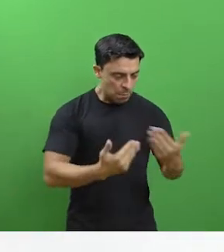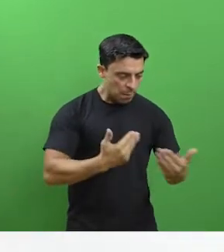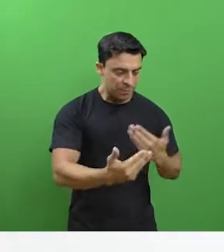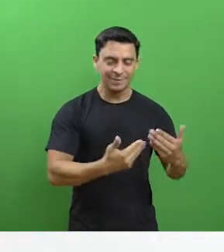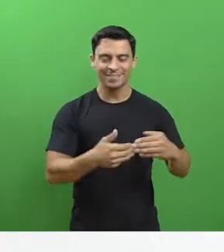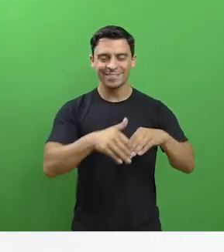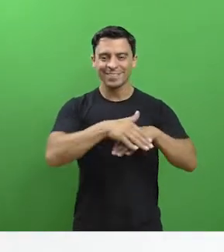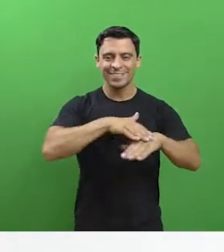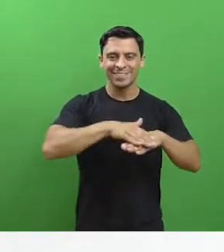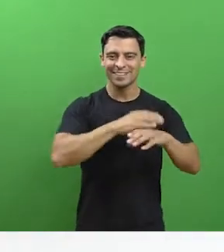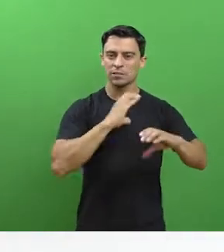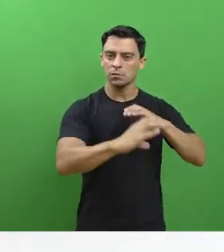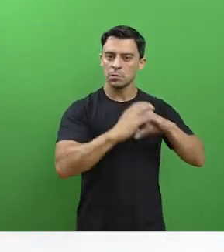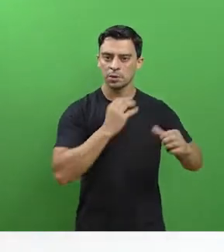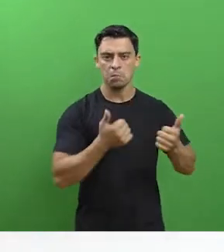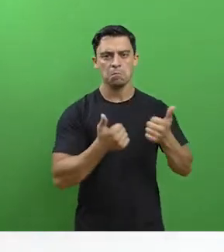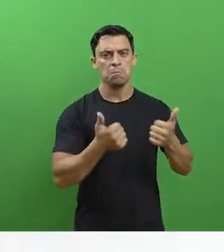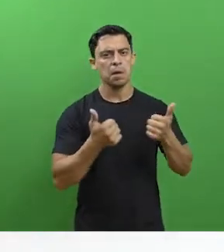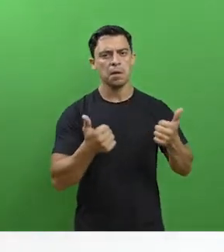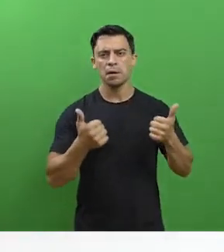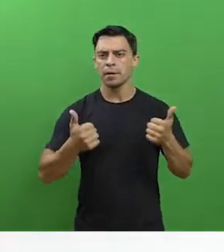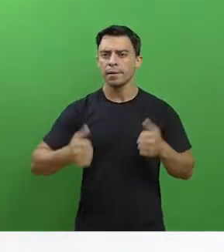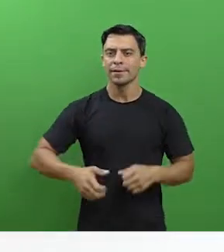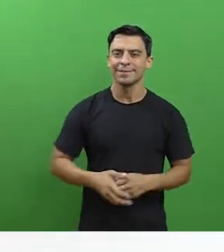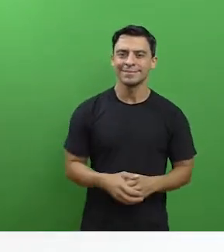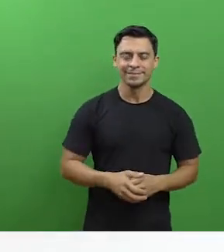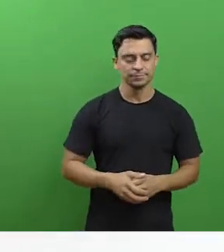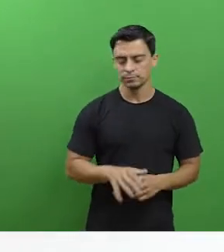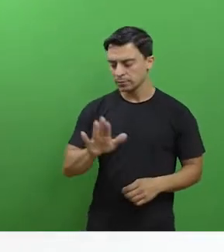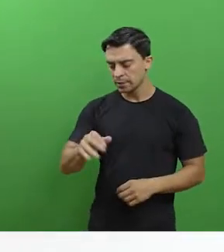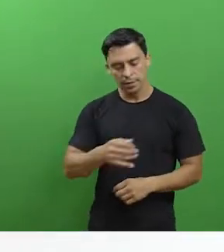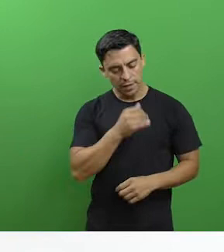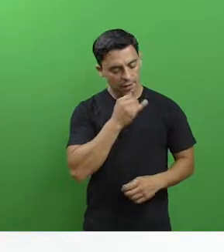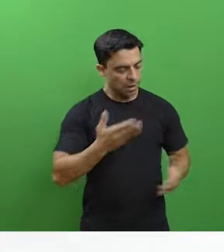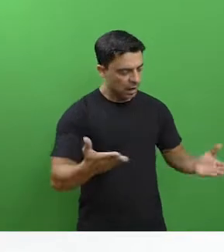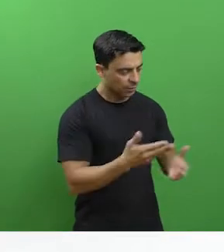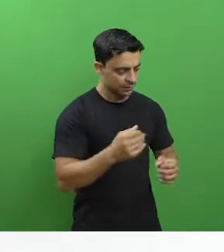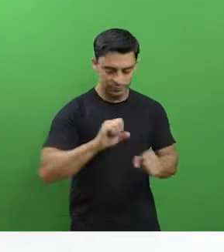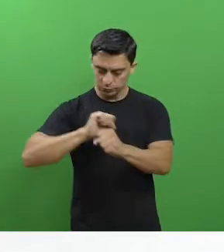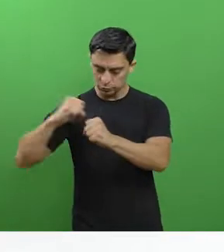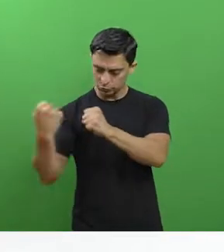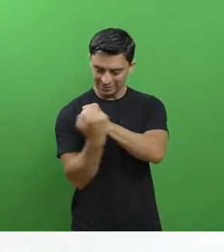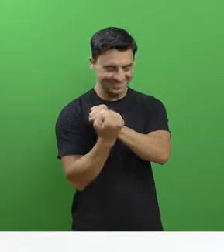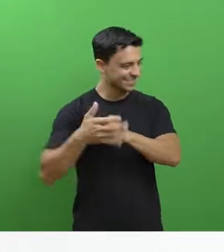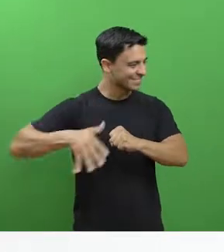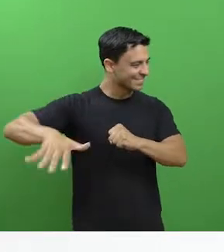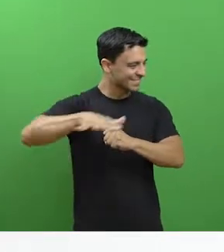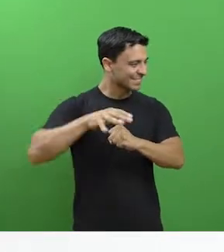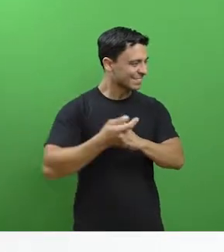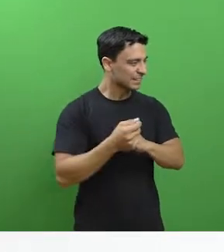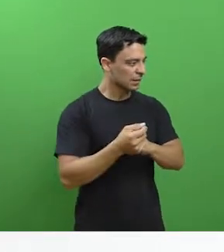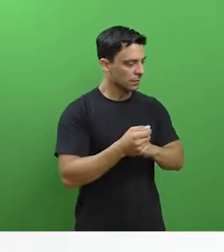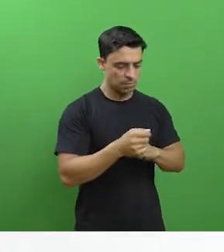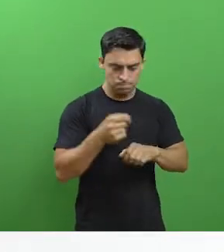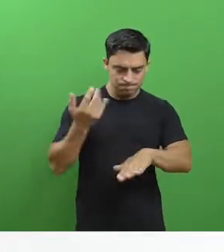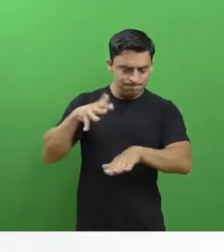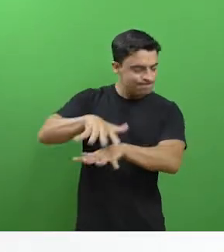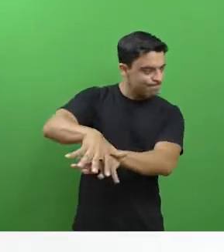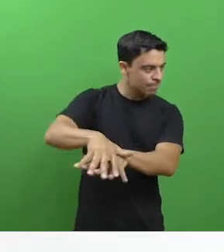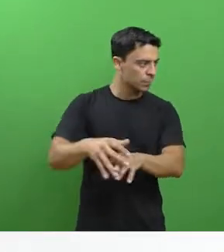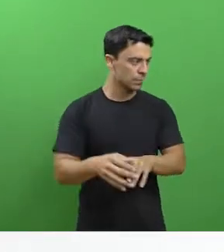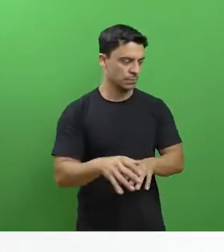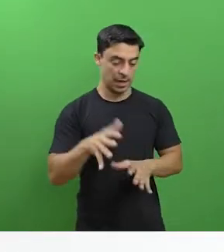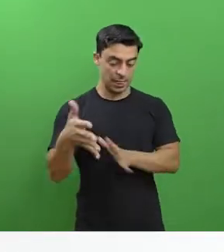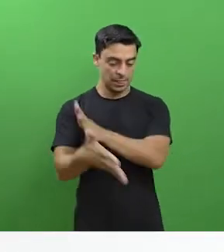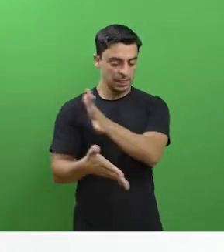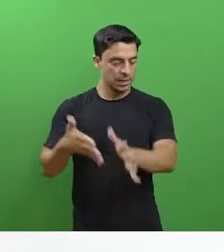bem. Bem melhor. Quando a gente fala dessa inserção social, nossa, essa língua de sinais é super importante,